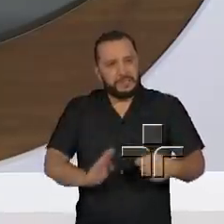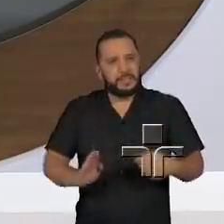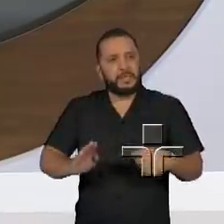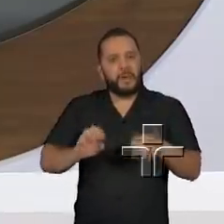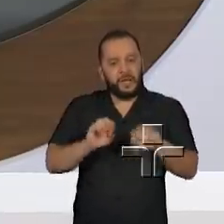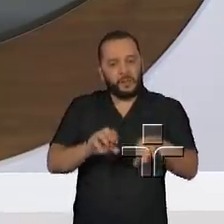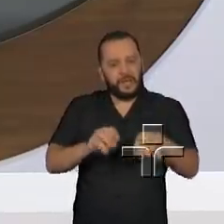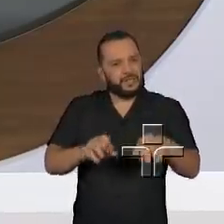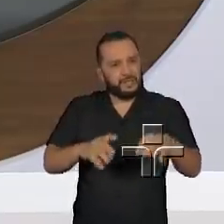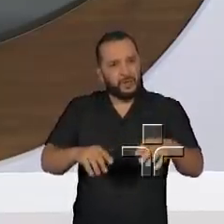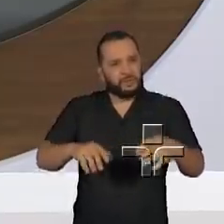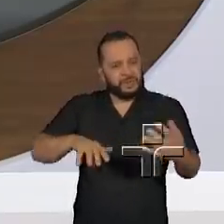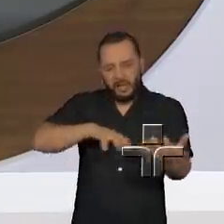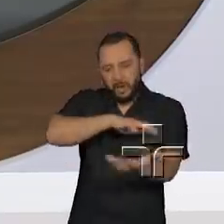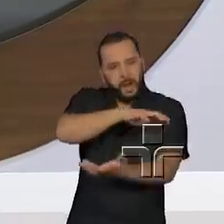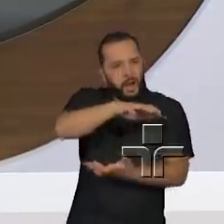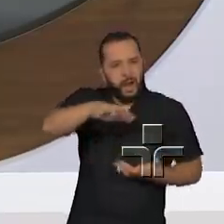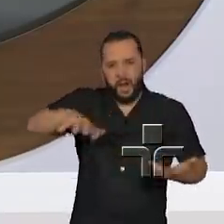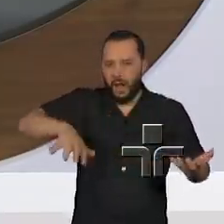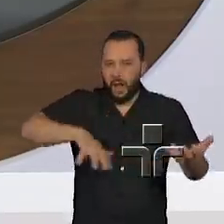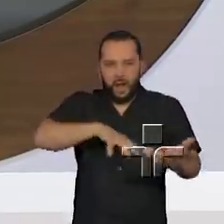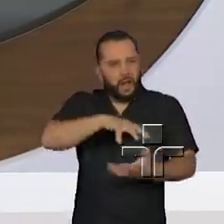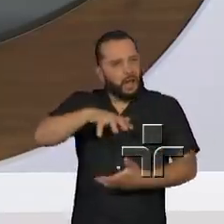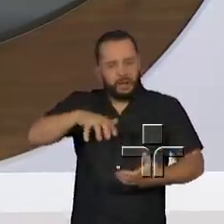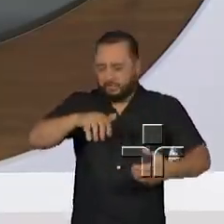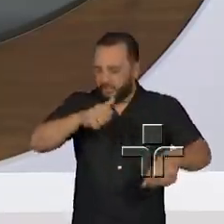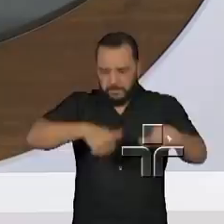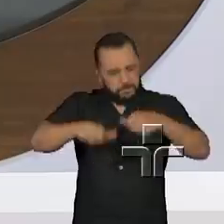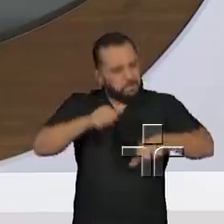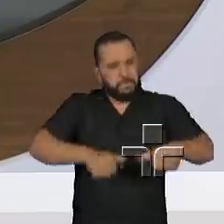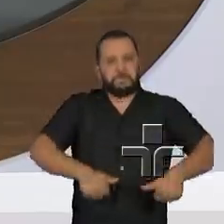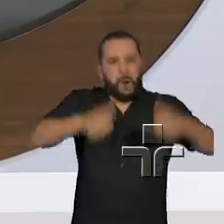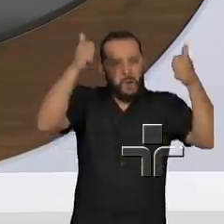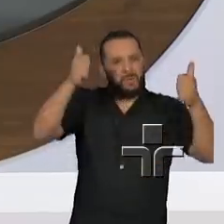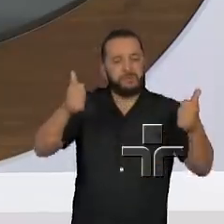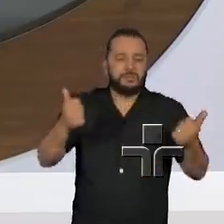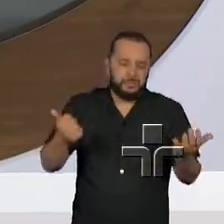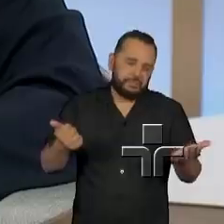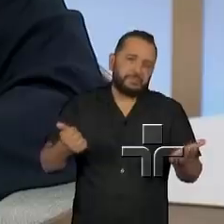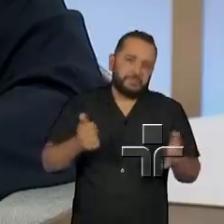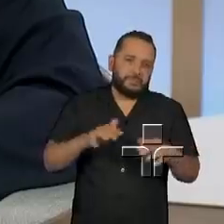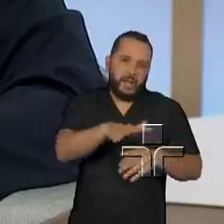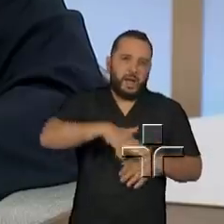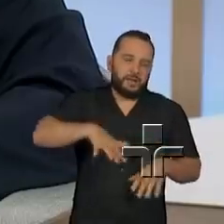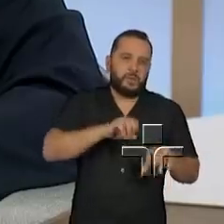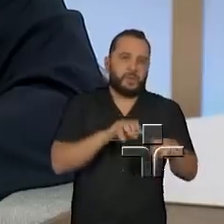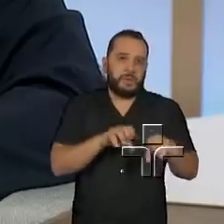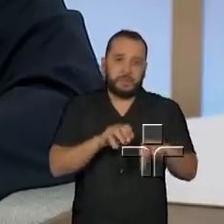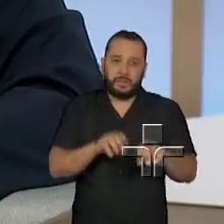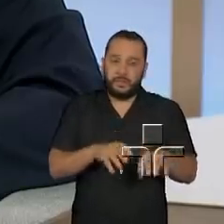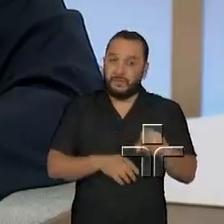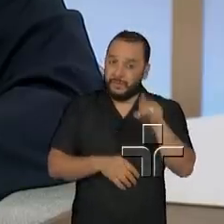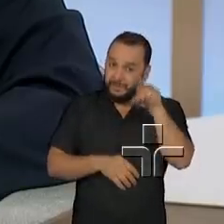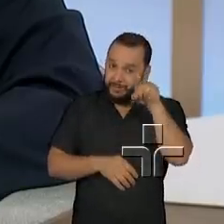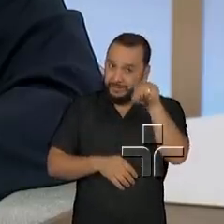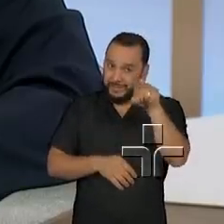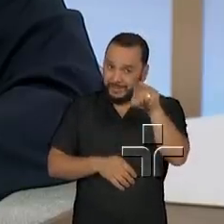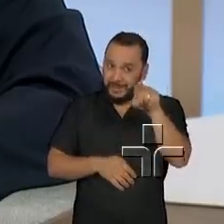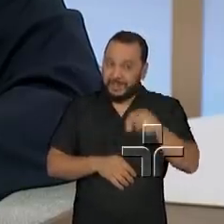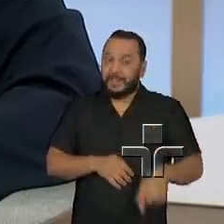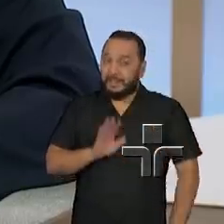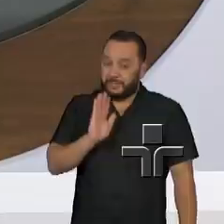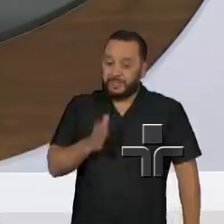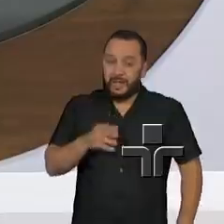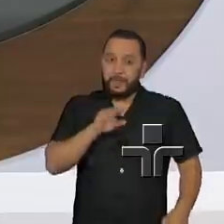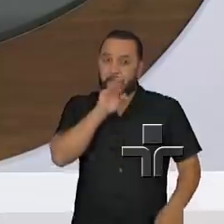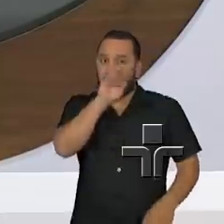revoluções, salvo engano. A primeira delas precisaria ser na educação. Pelo conteúdo da fala que o senhor já fez aqui, percebo